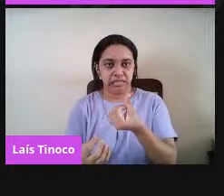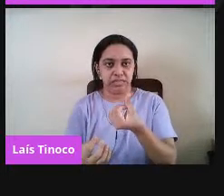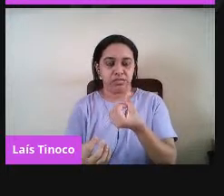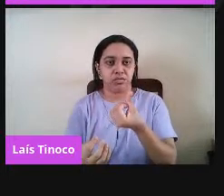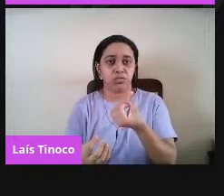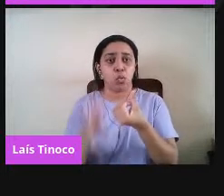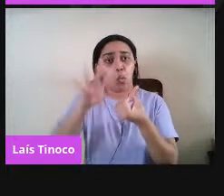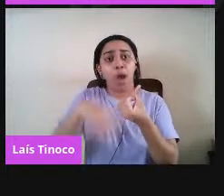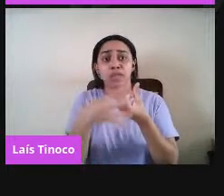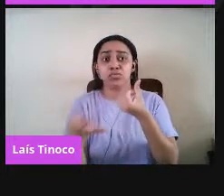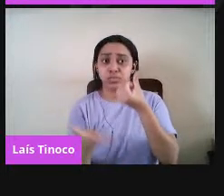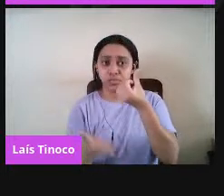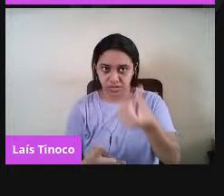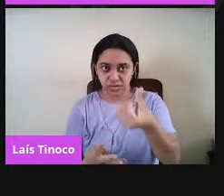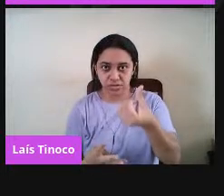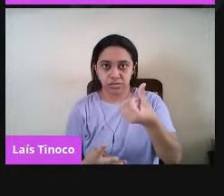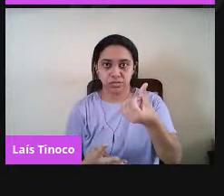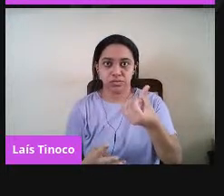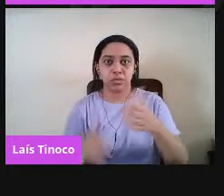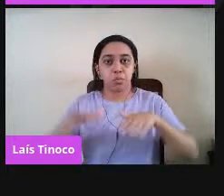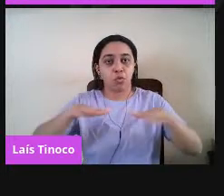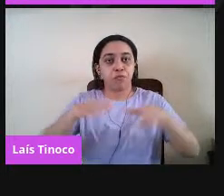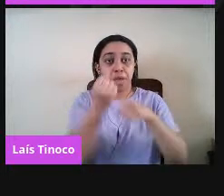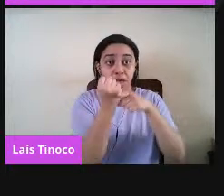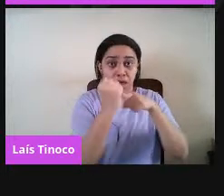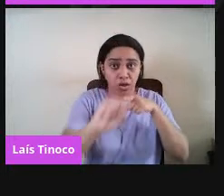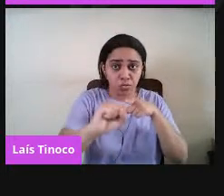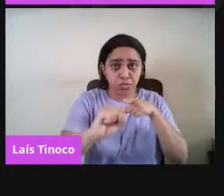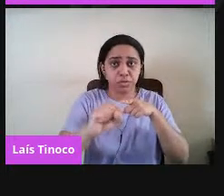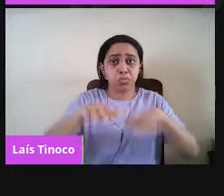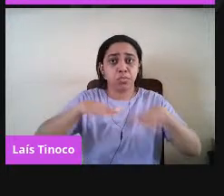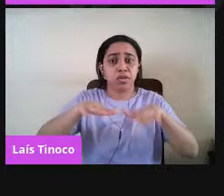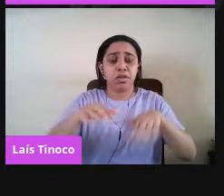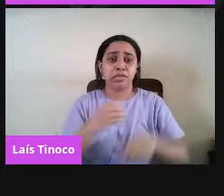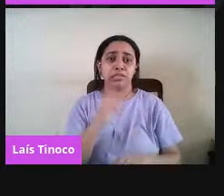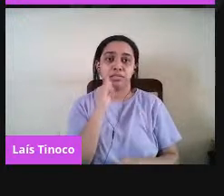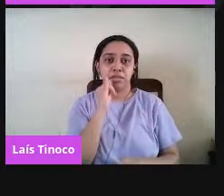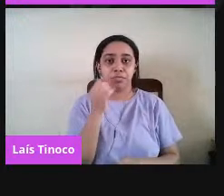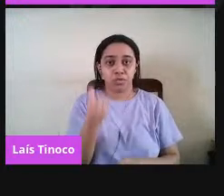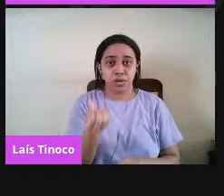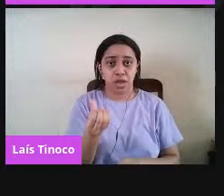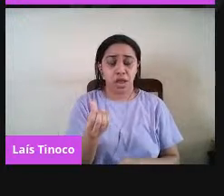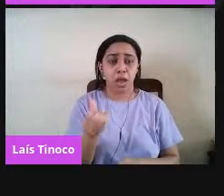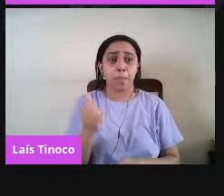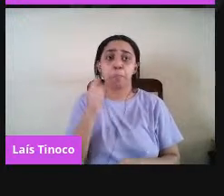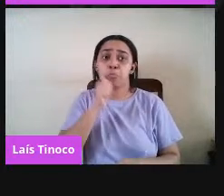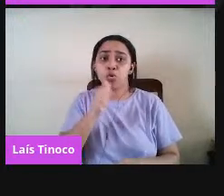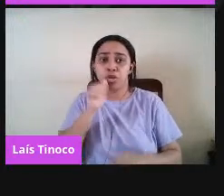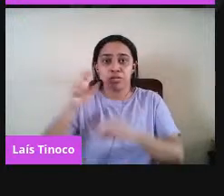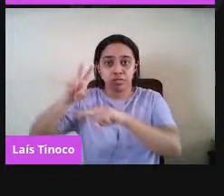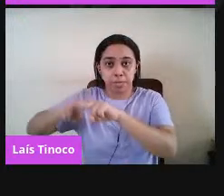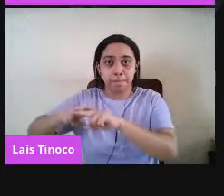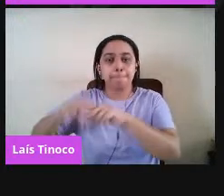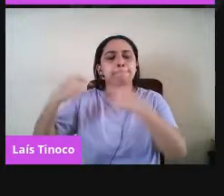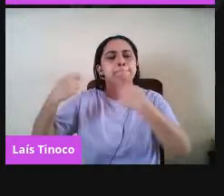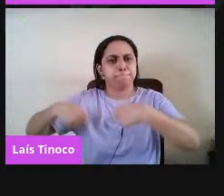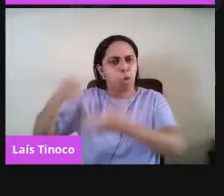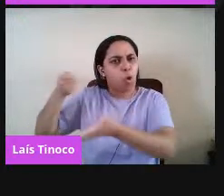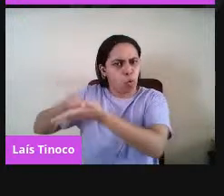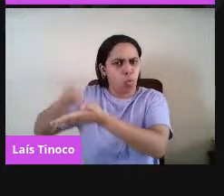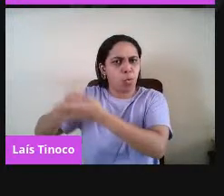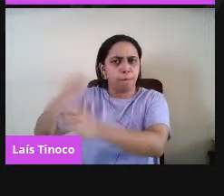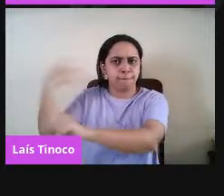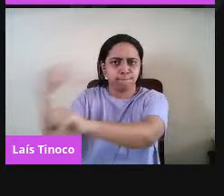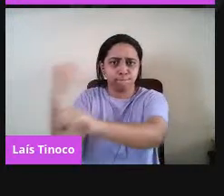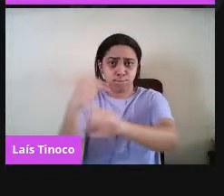Movimentos argumentativos mobilizados no exemplo 6. Detentas devem ser agredidas. Justificativa, estão no SPA.